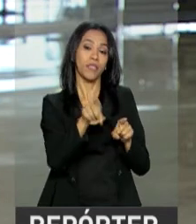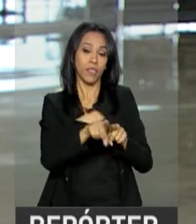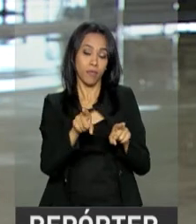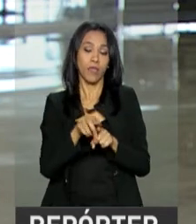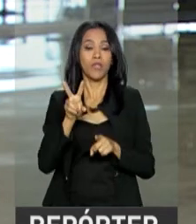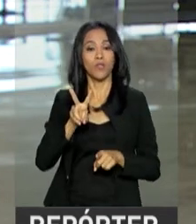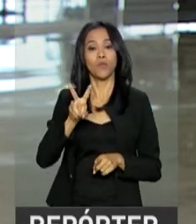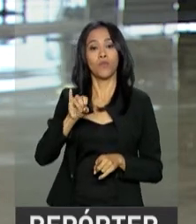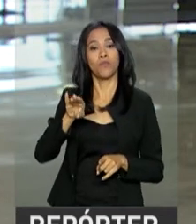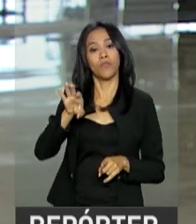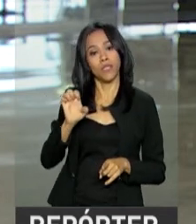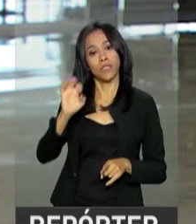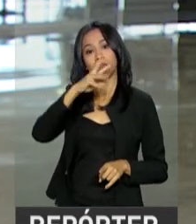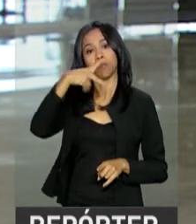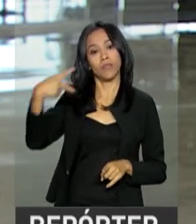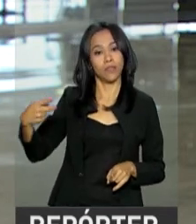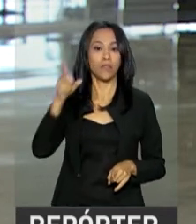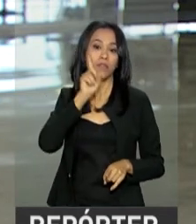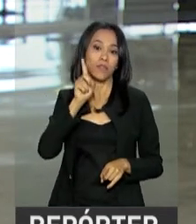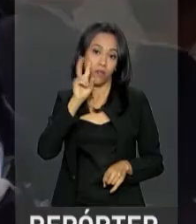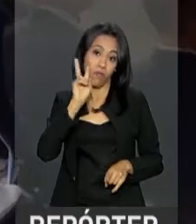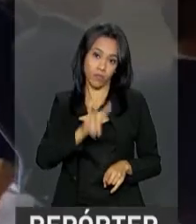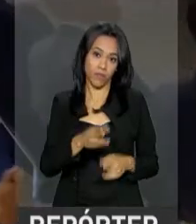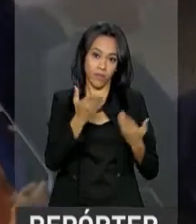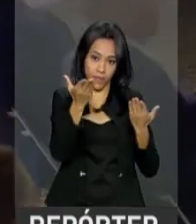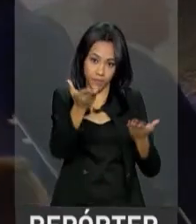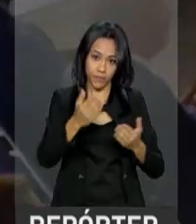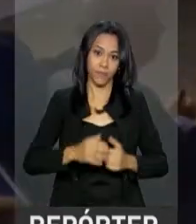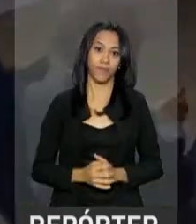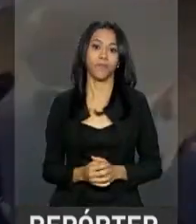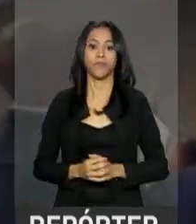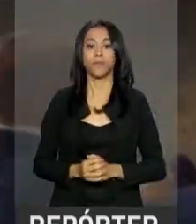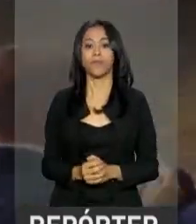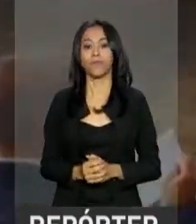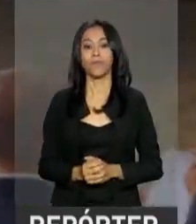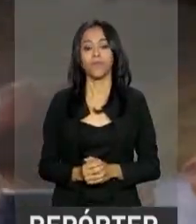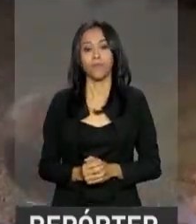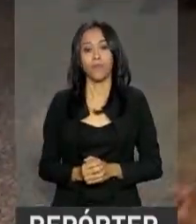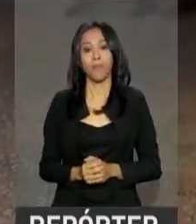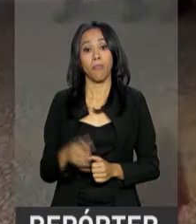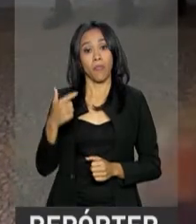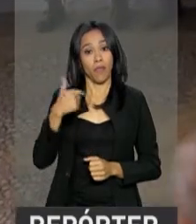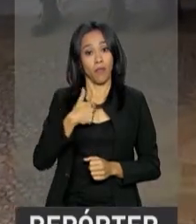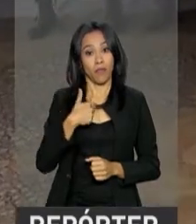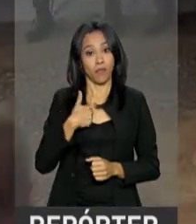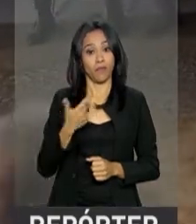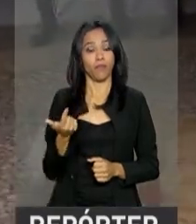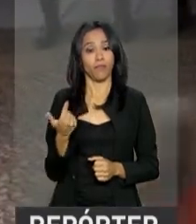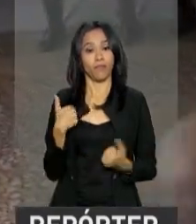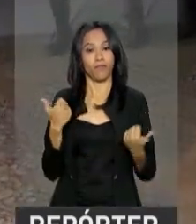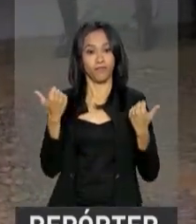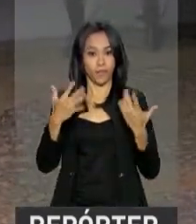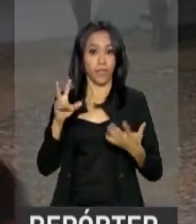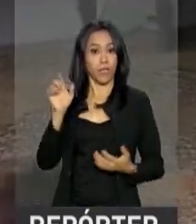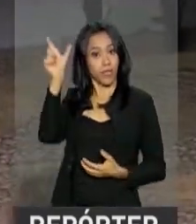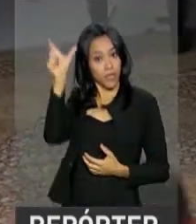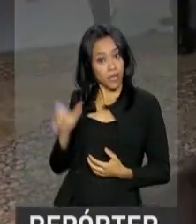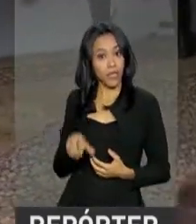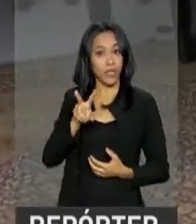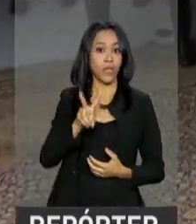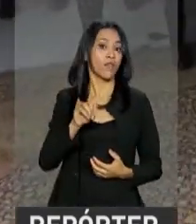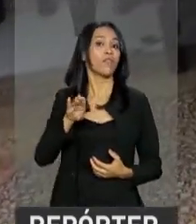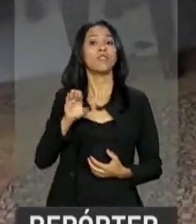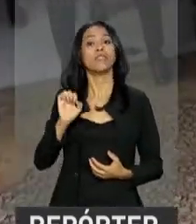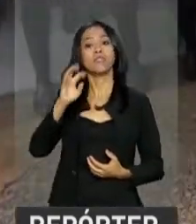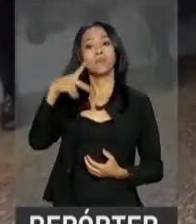norte-americano vamos assistir o registo que levantei o vice presidente pensa